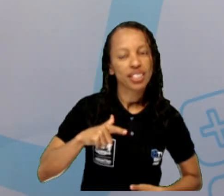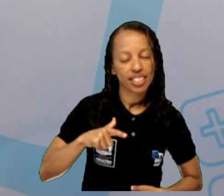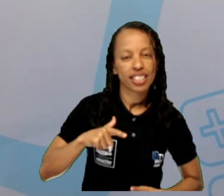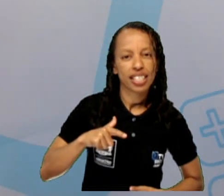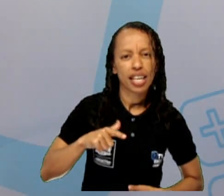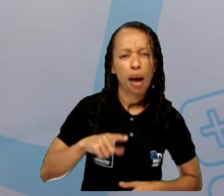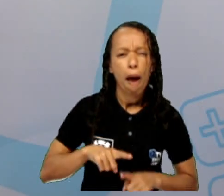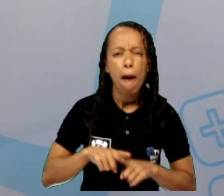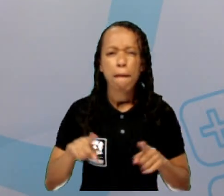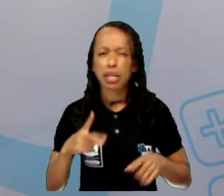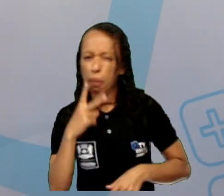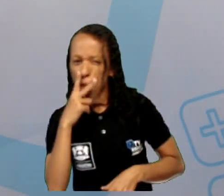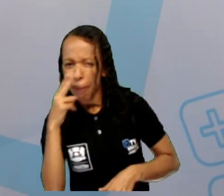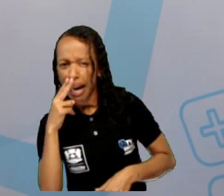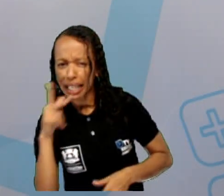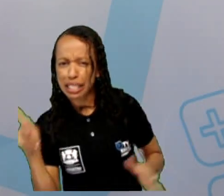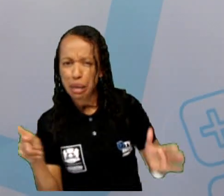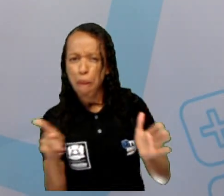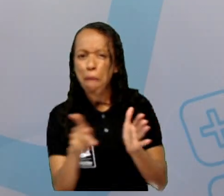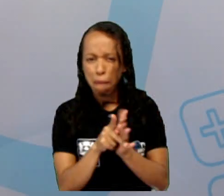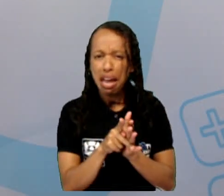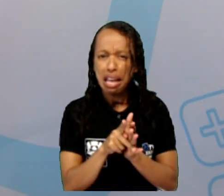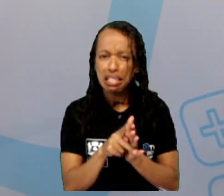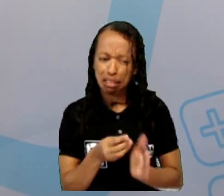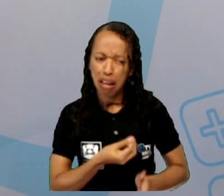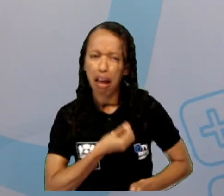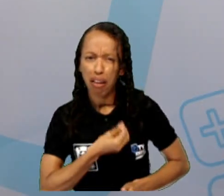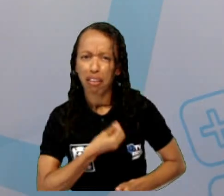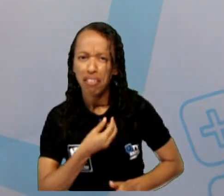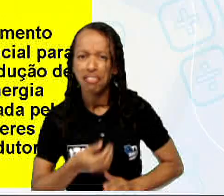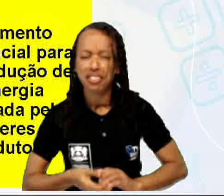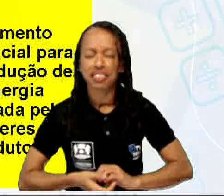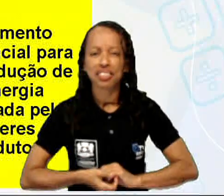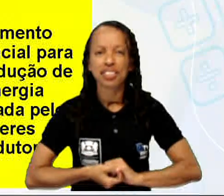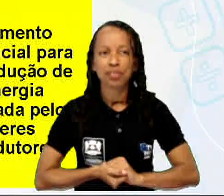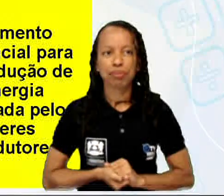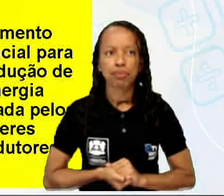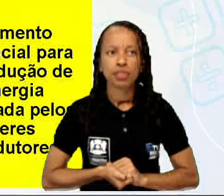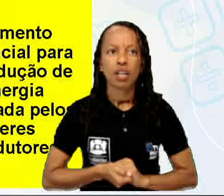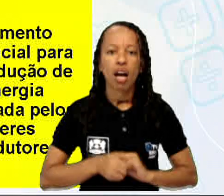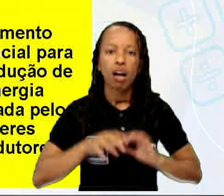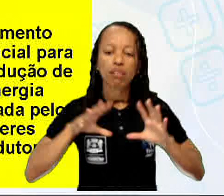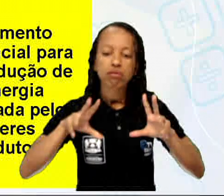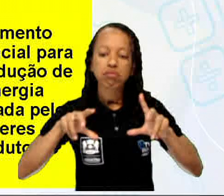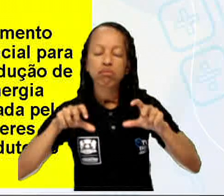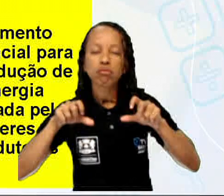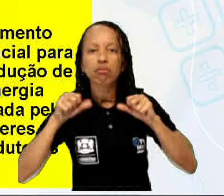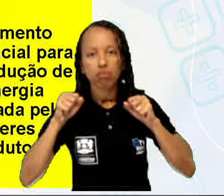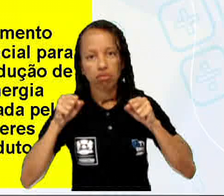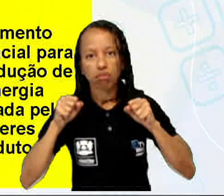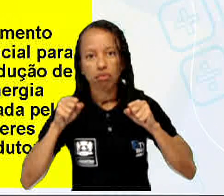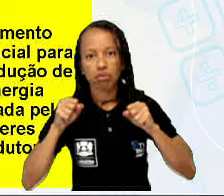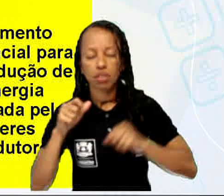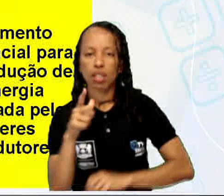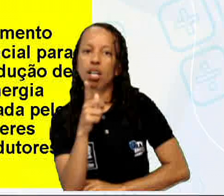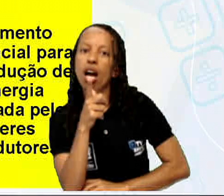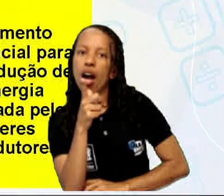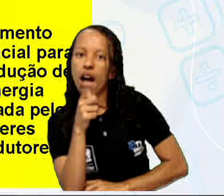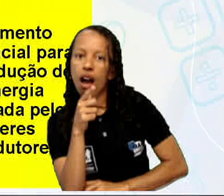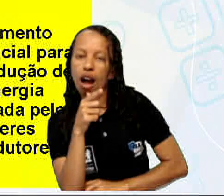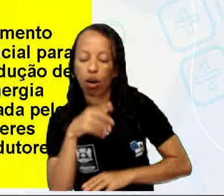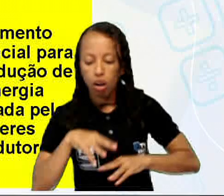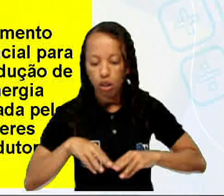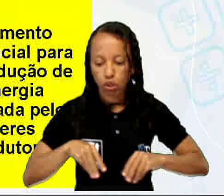parte, que também são vivos de uma certa forma, A atmosfera, a água, o solo e a luz